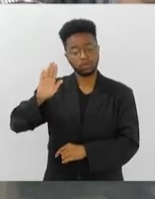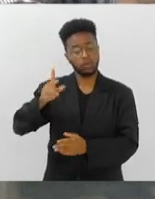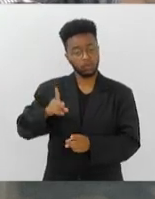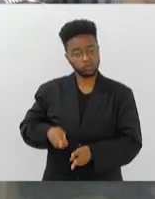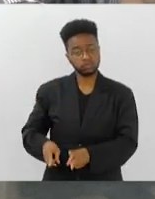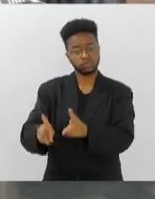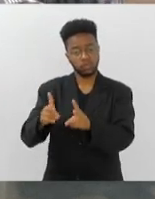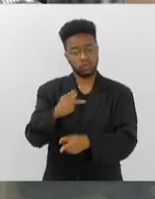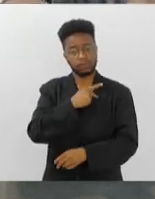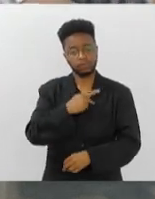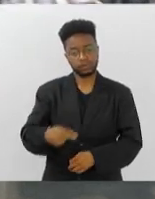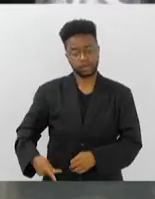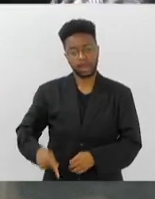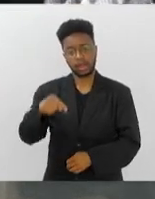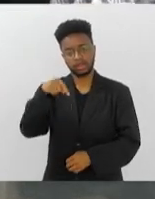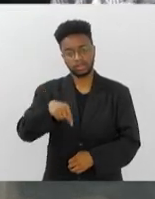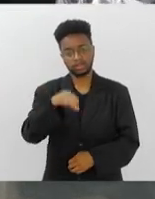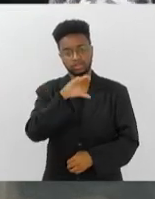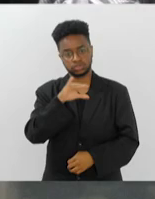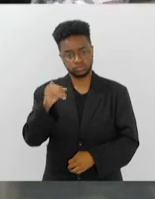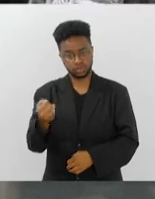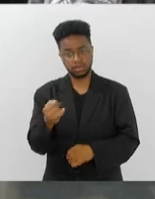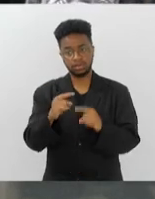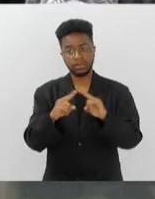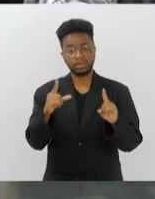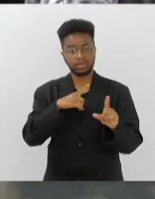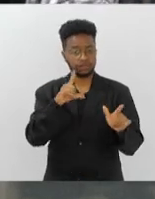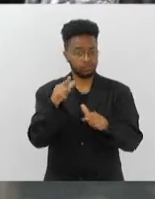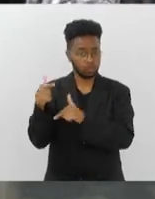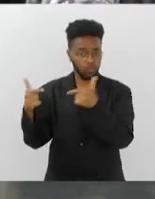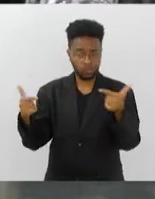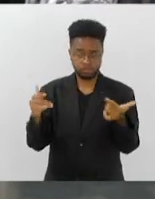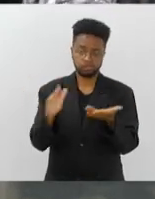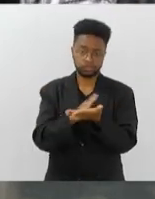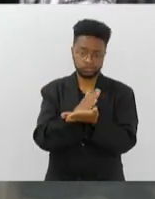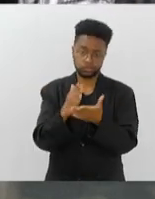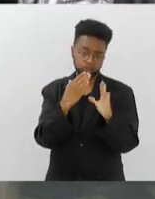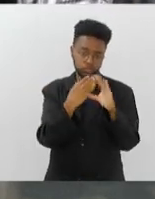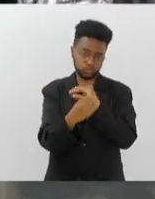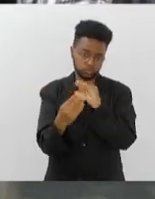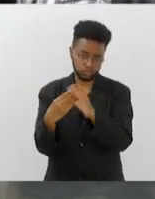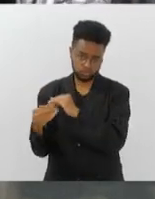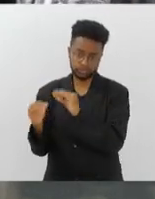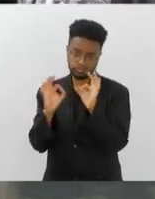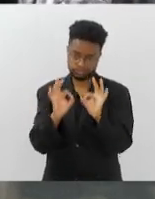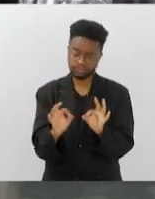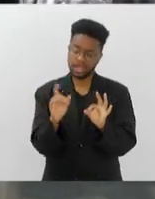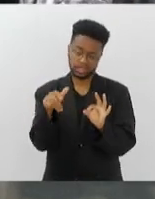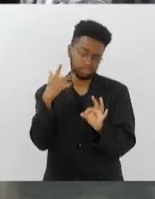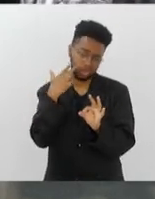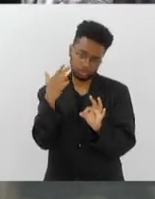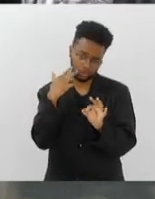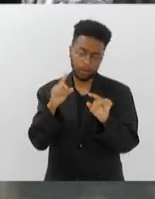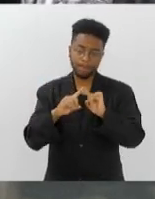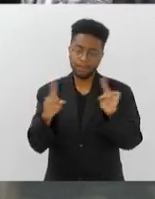O mesmo não aconteceu com vários outros candidatos que, até é natural, se dedicaram